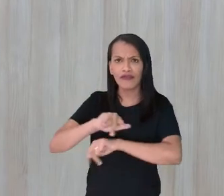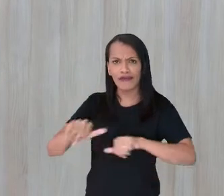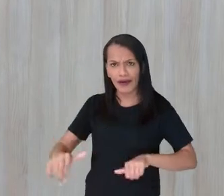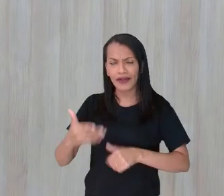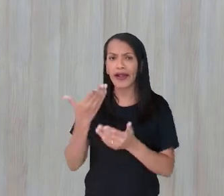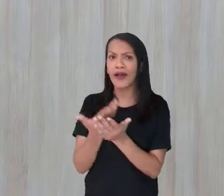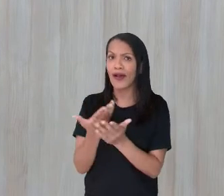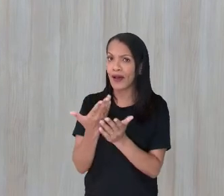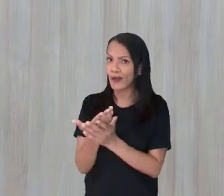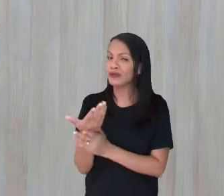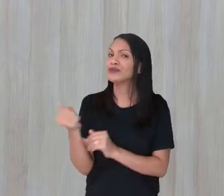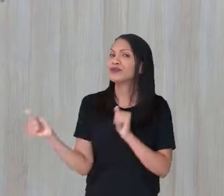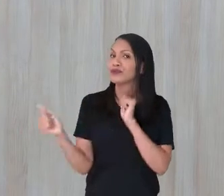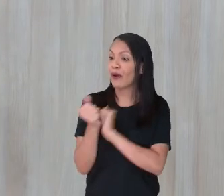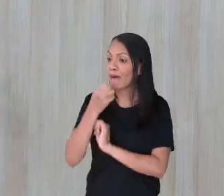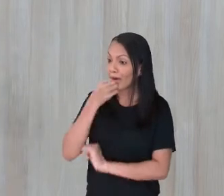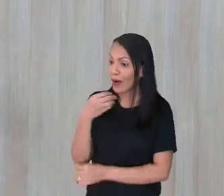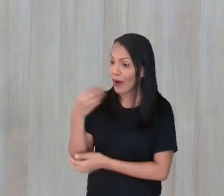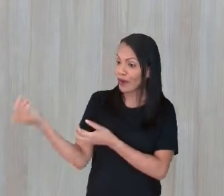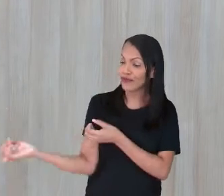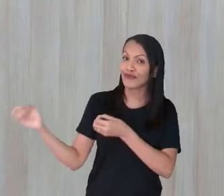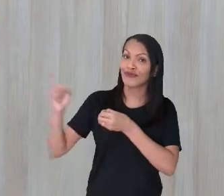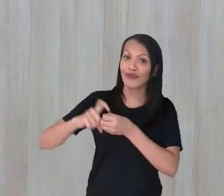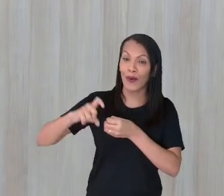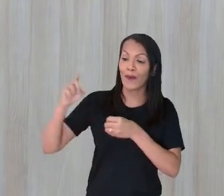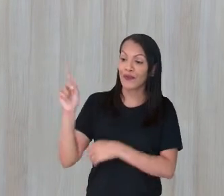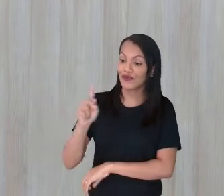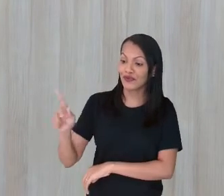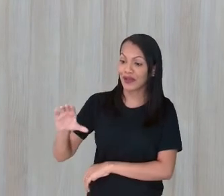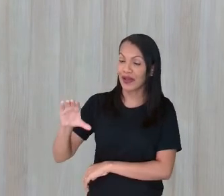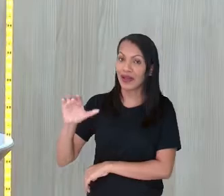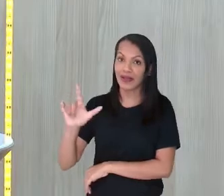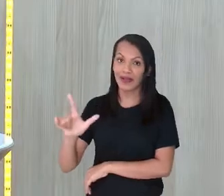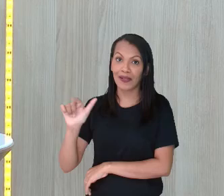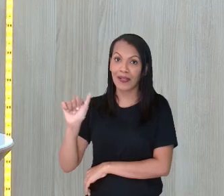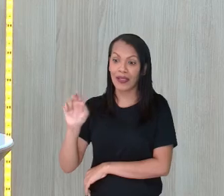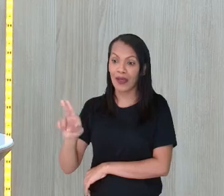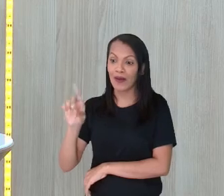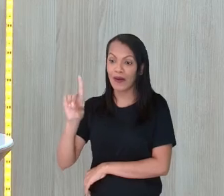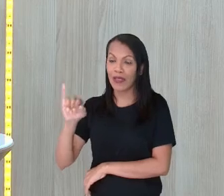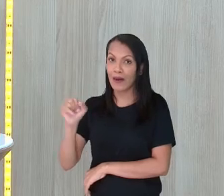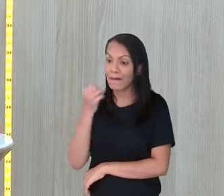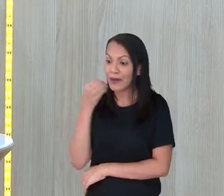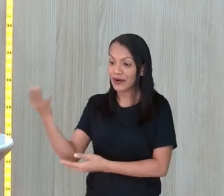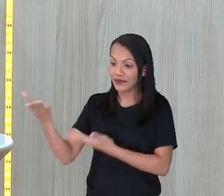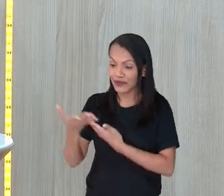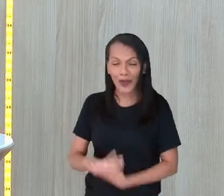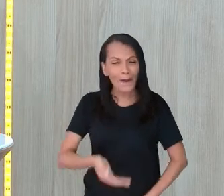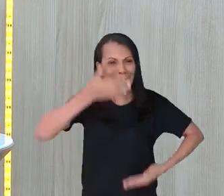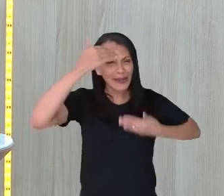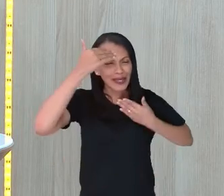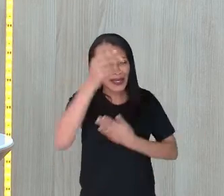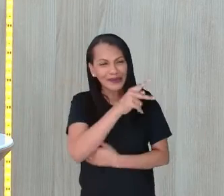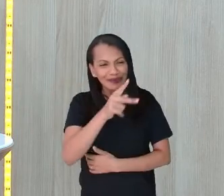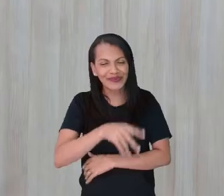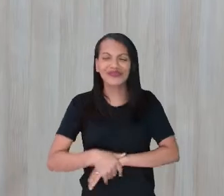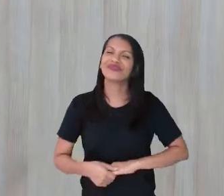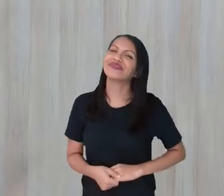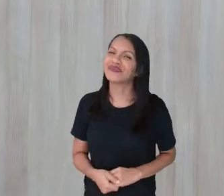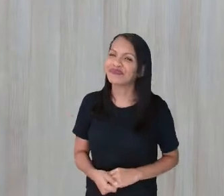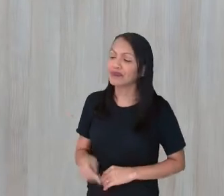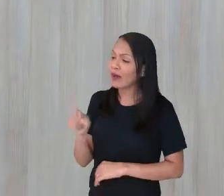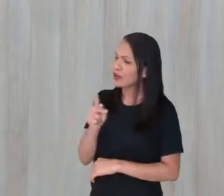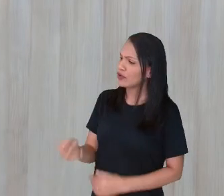que ela voltou, não é? Então, professora Cláudia, seja bem-vinda, viu? Obrigada, professora Carla. Então, vamos lá.